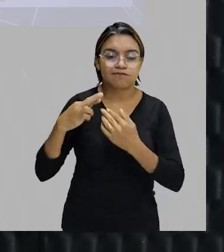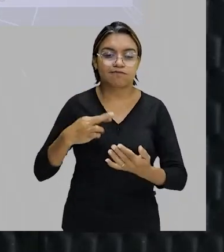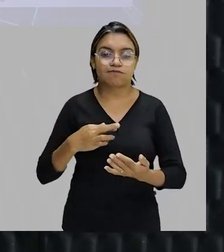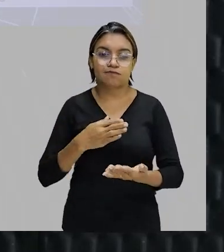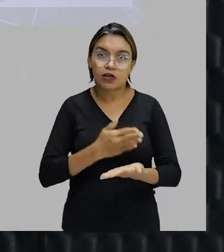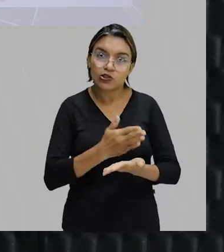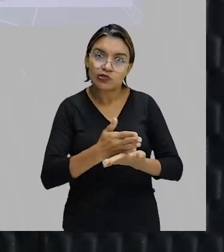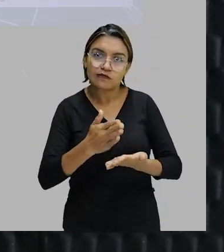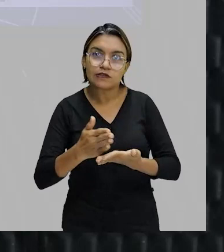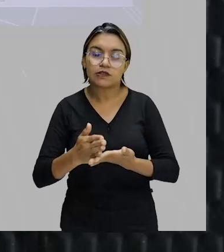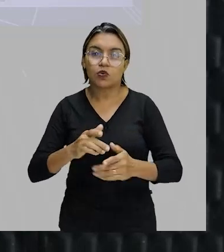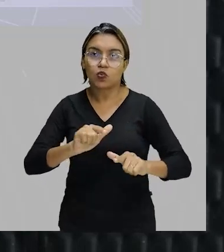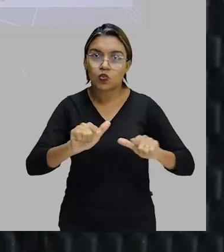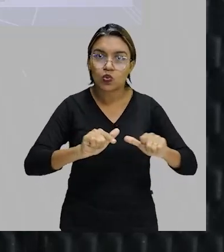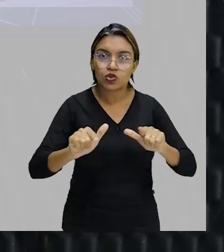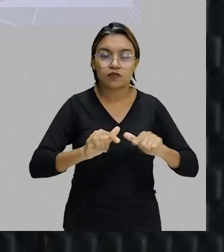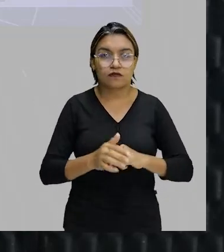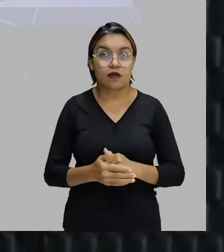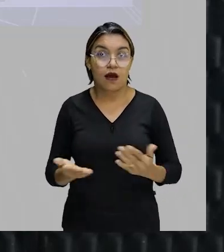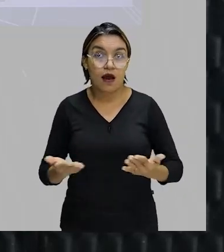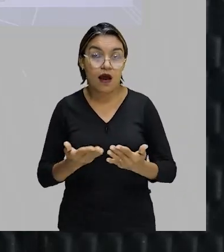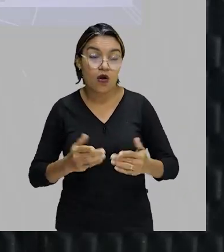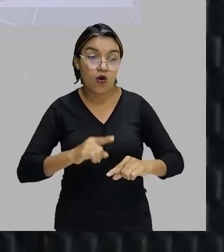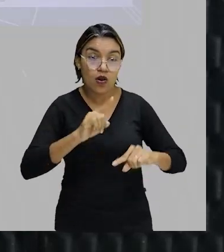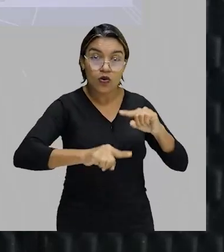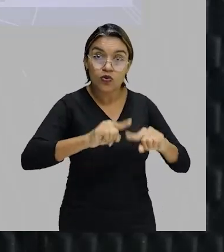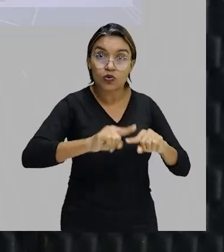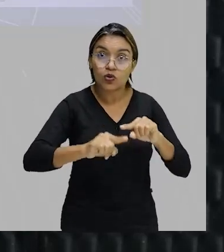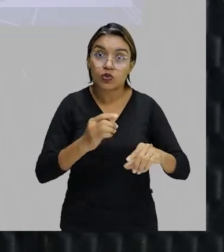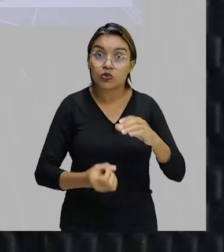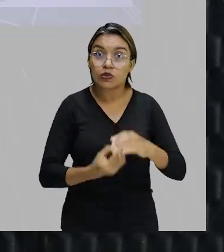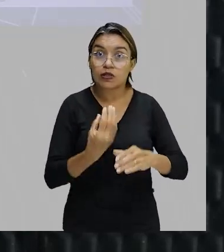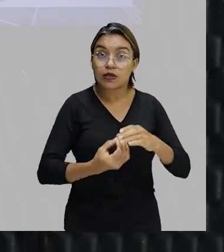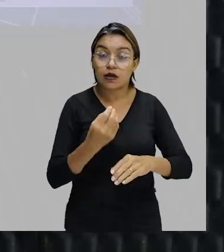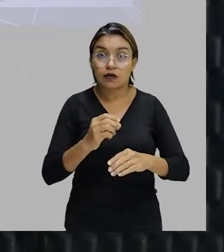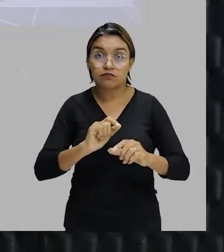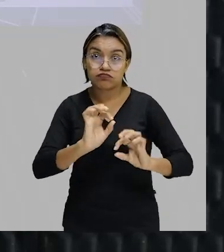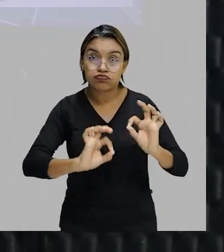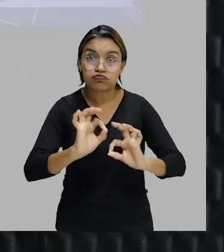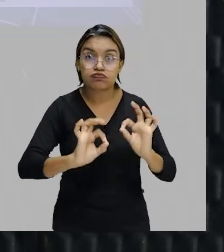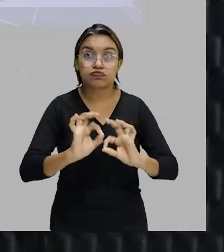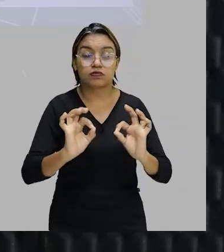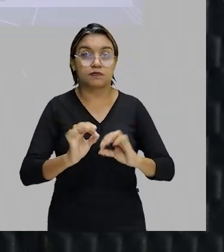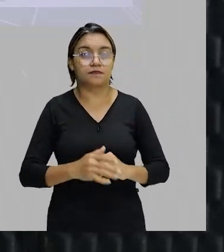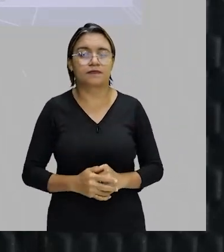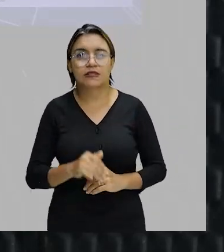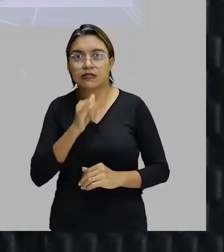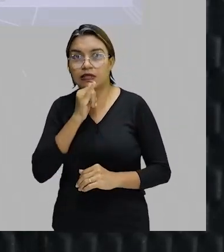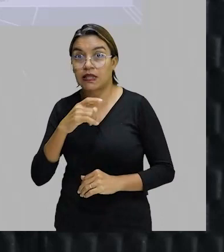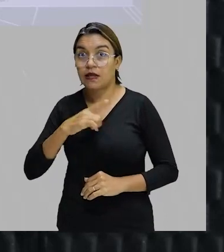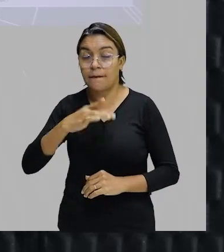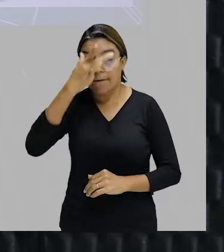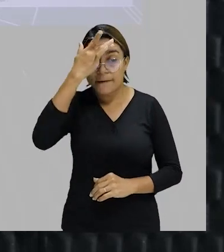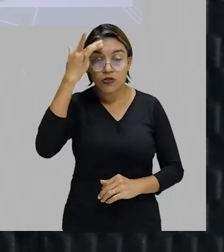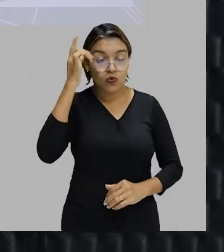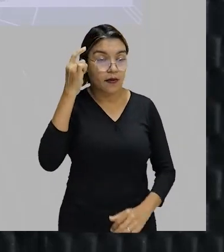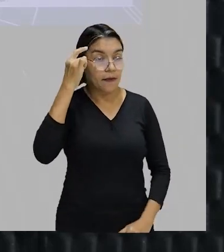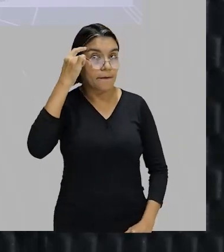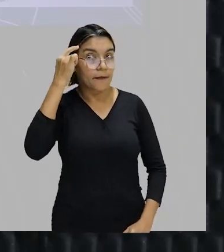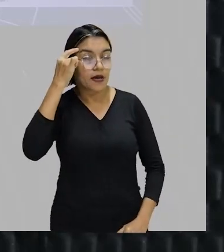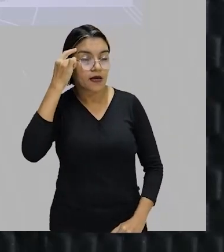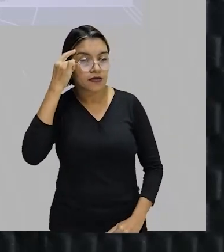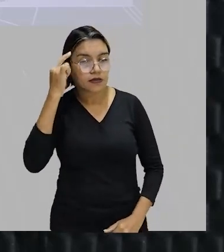A partir de agora, quem monta o produto só tem a função de montar e não pensar. Então existe quem pensa o processo,